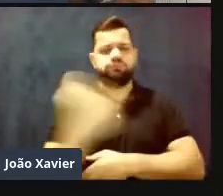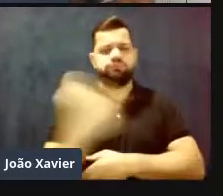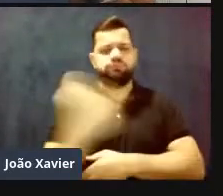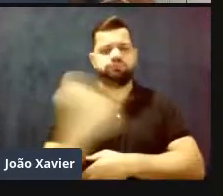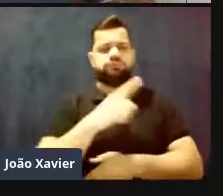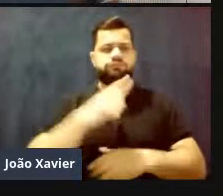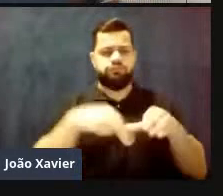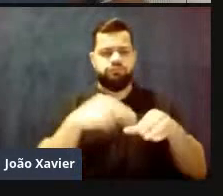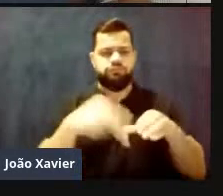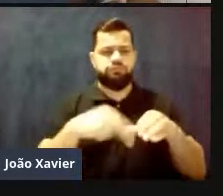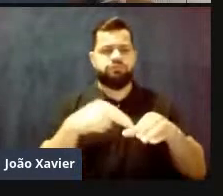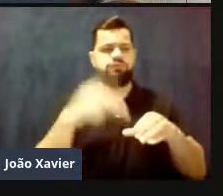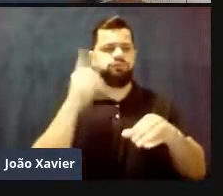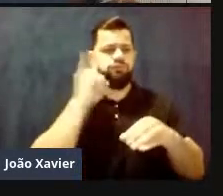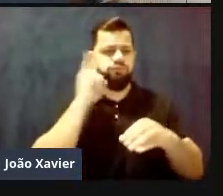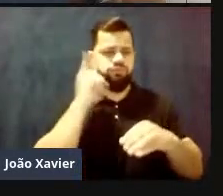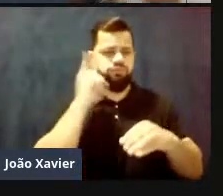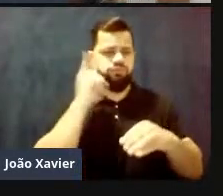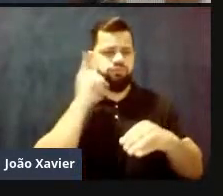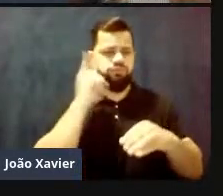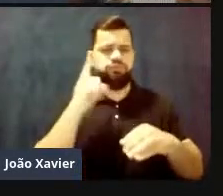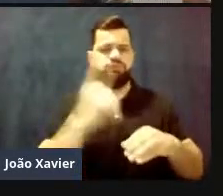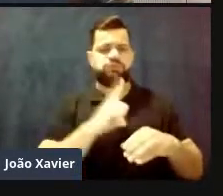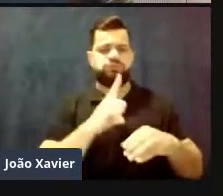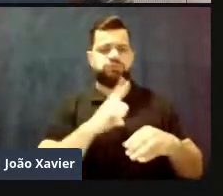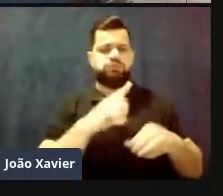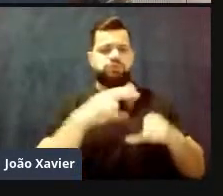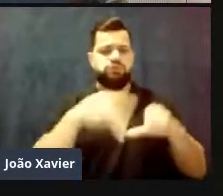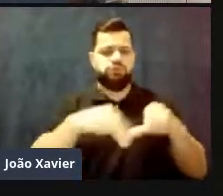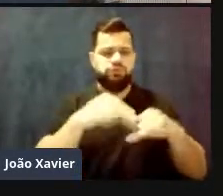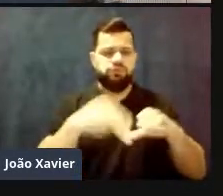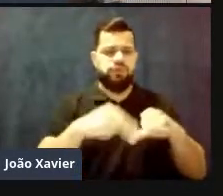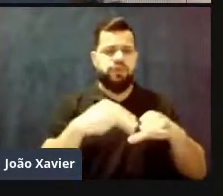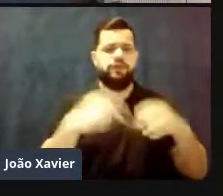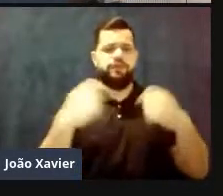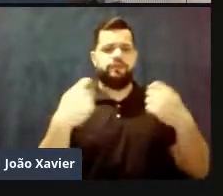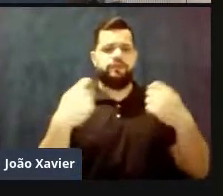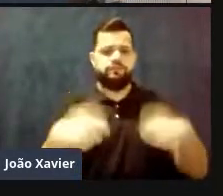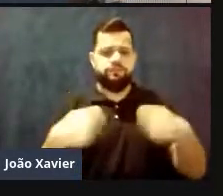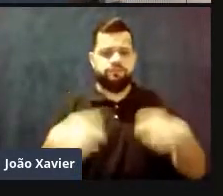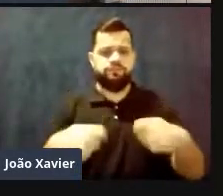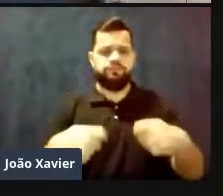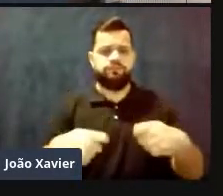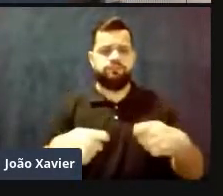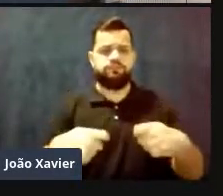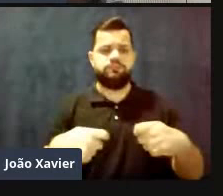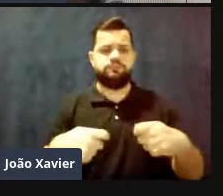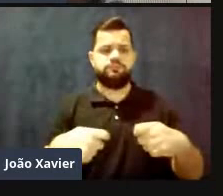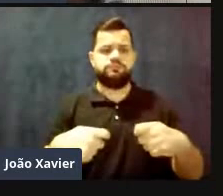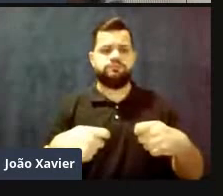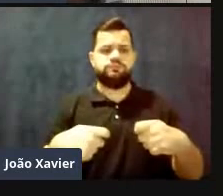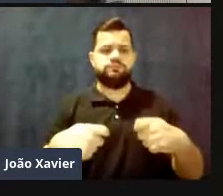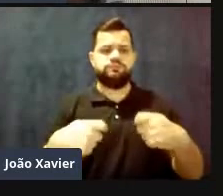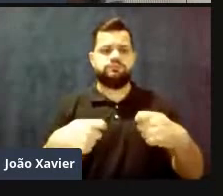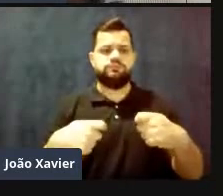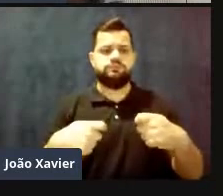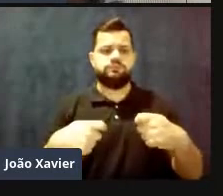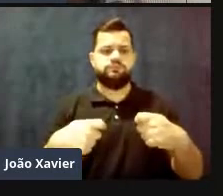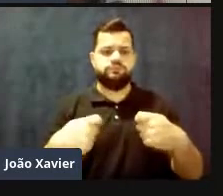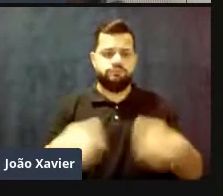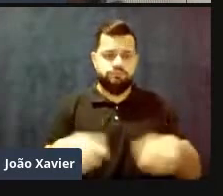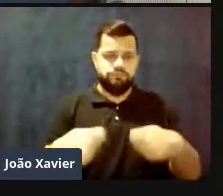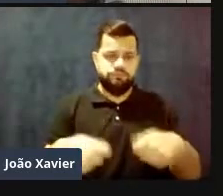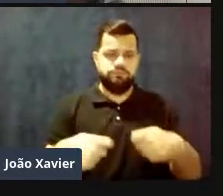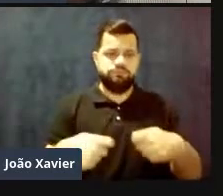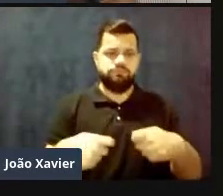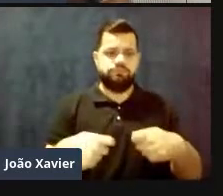regulamentações que preconizam que a nutrição precisa ser, inclusive, 24 horas em hospitais e centros de referência. Então, dentro da equipe multi, que